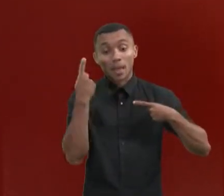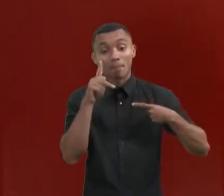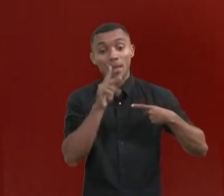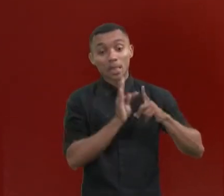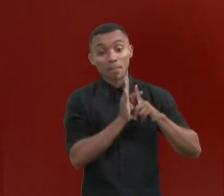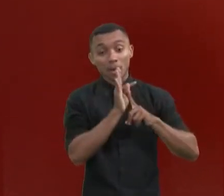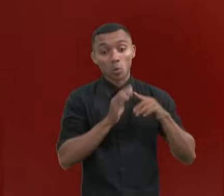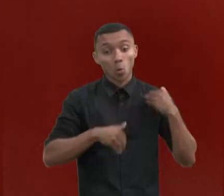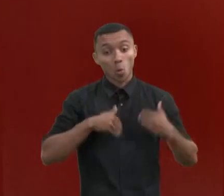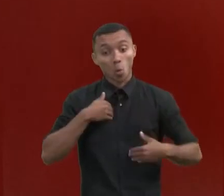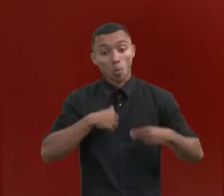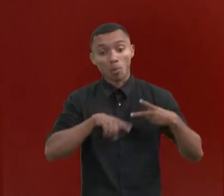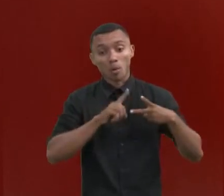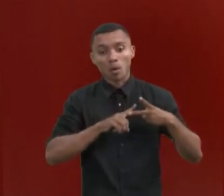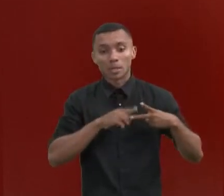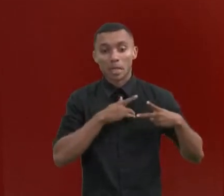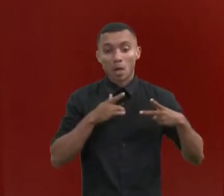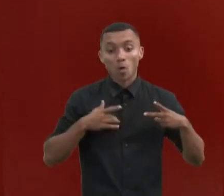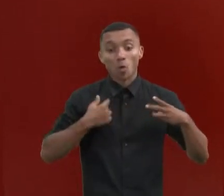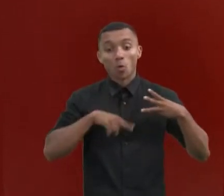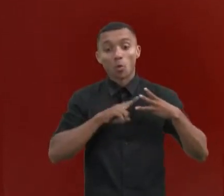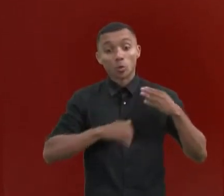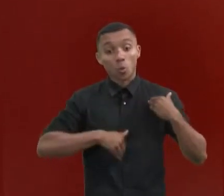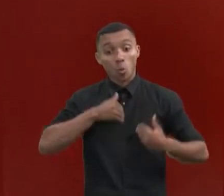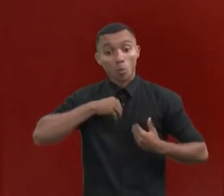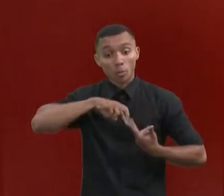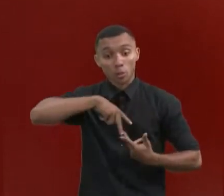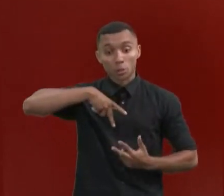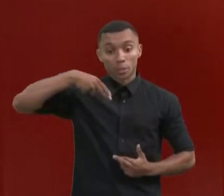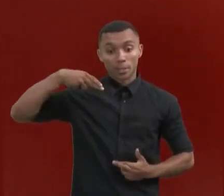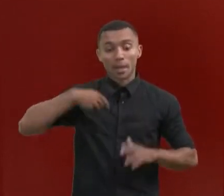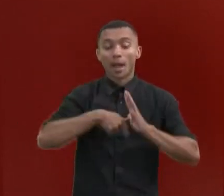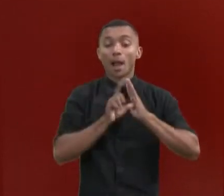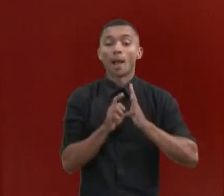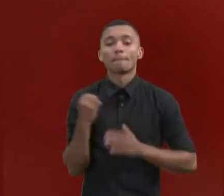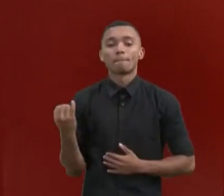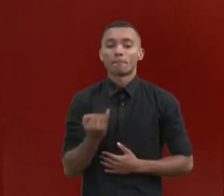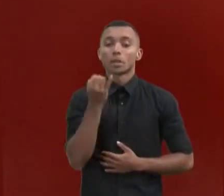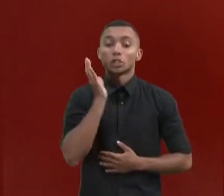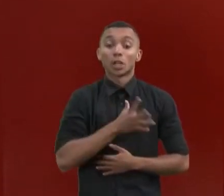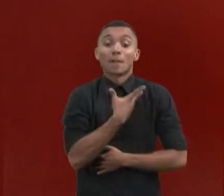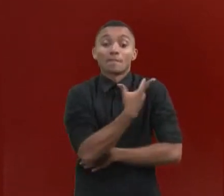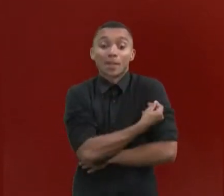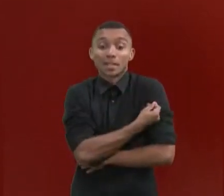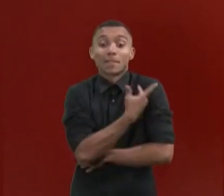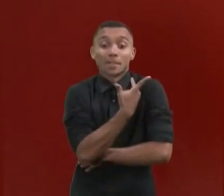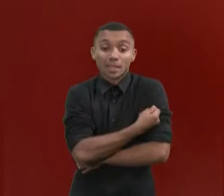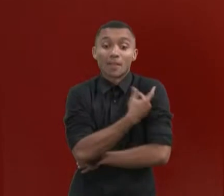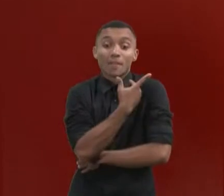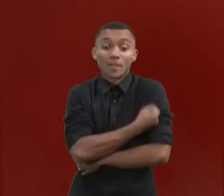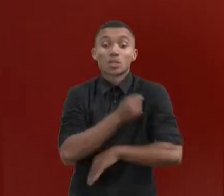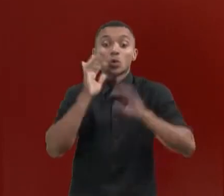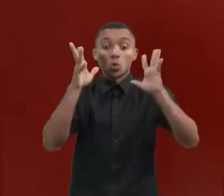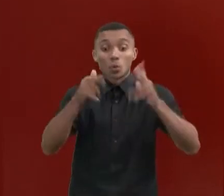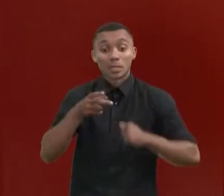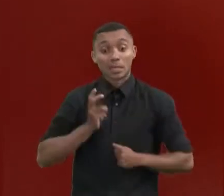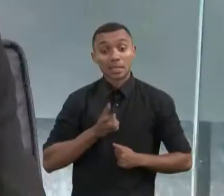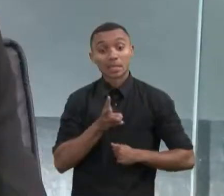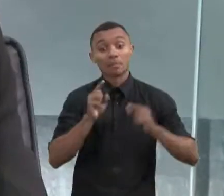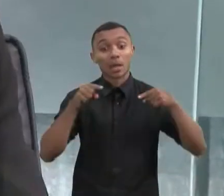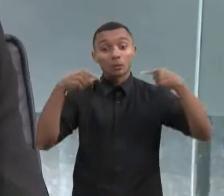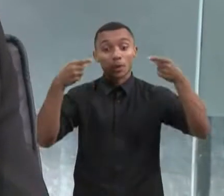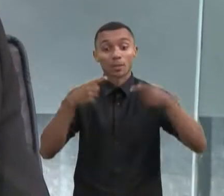a imunidade e a própria genética. Por isso, é fundamental estar com o ciclo vacinal completo e sempre